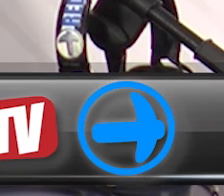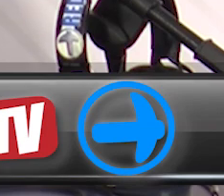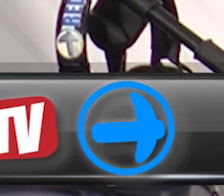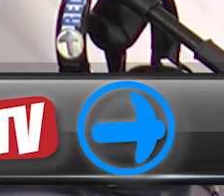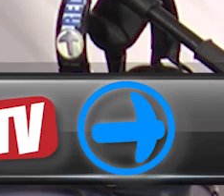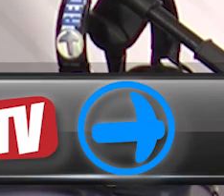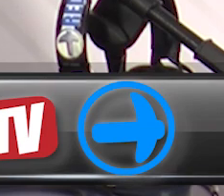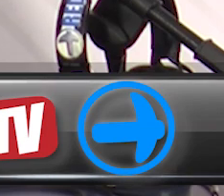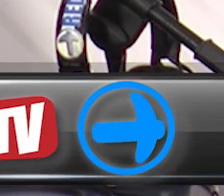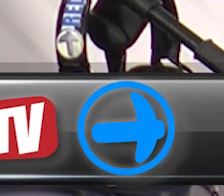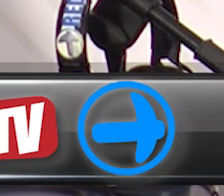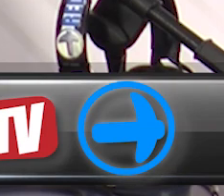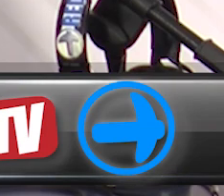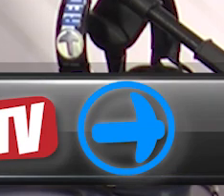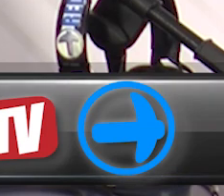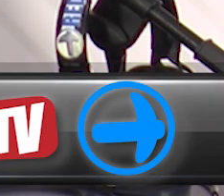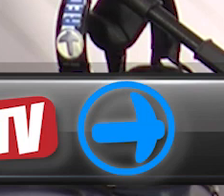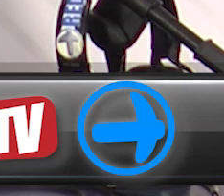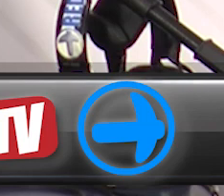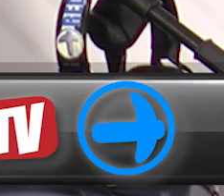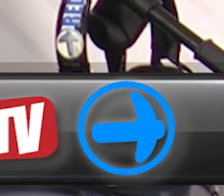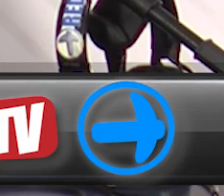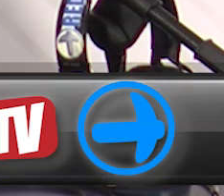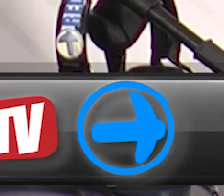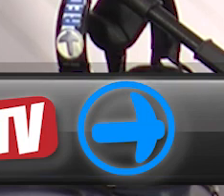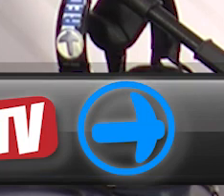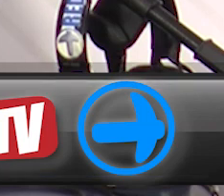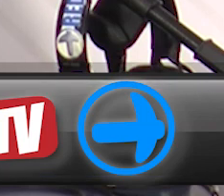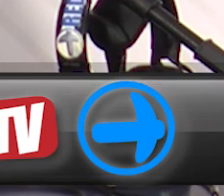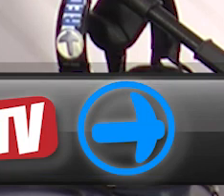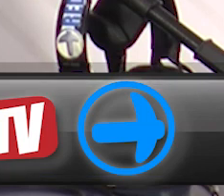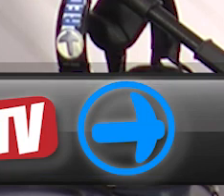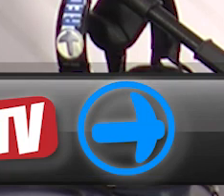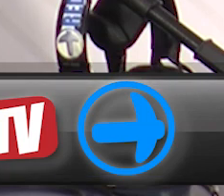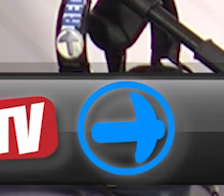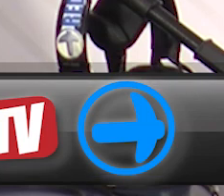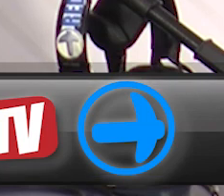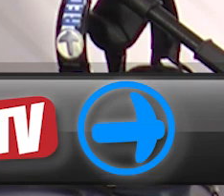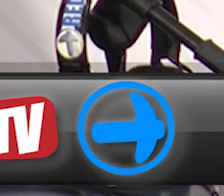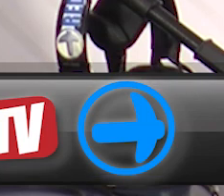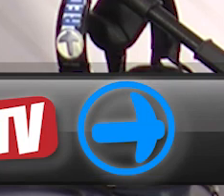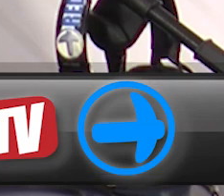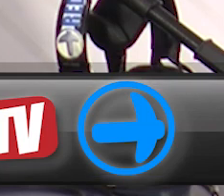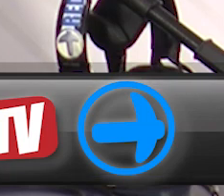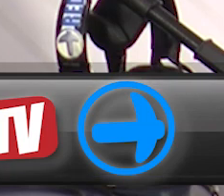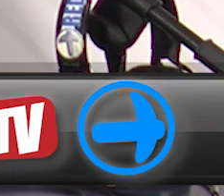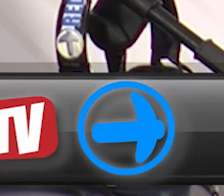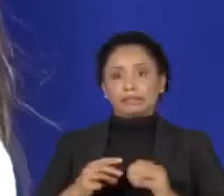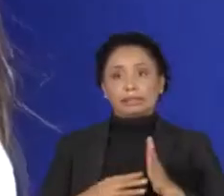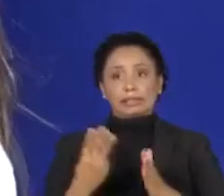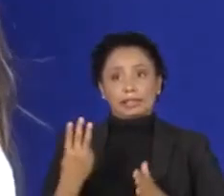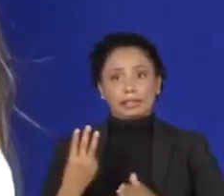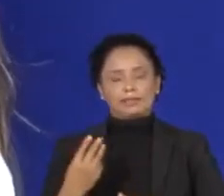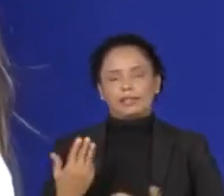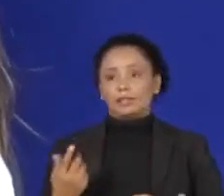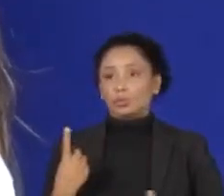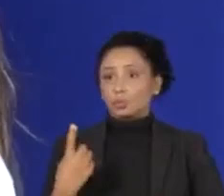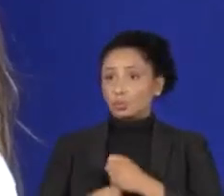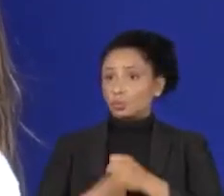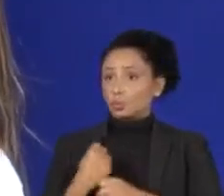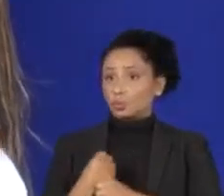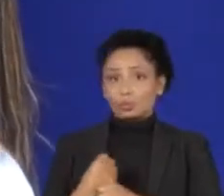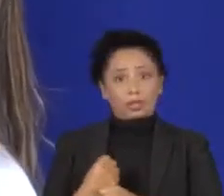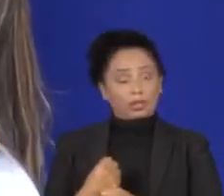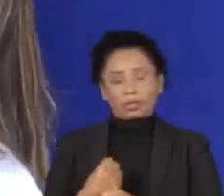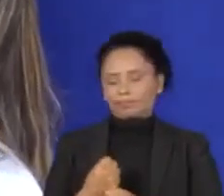em especial em estados como Mato Grosso do Sul, São Paulo e Rio de Janeiro. Foram